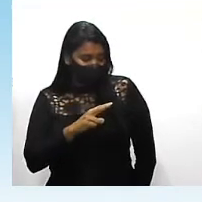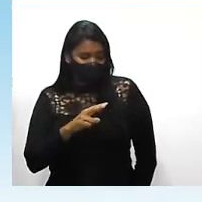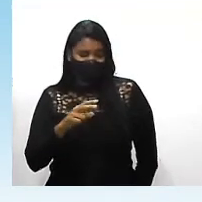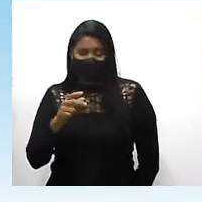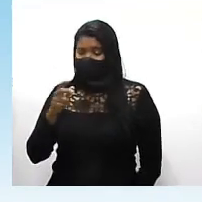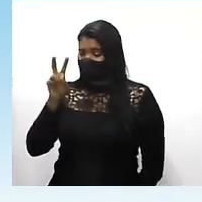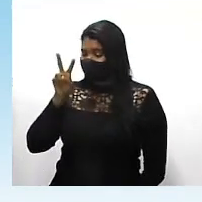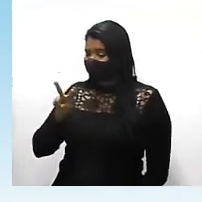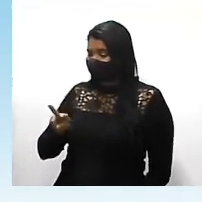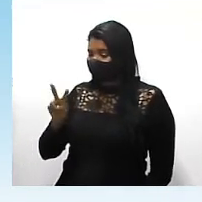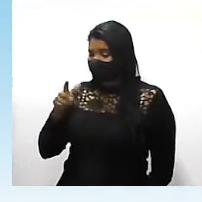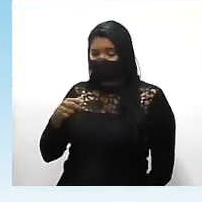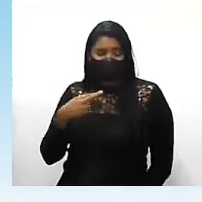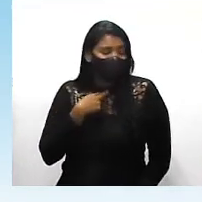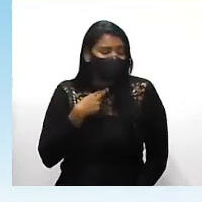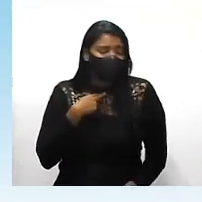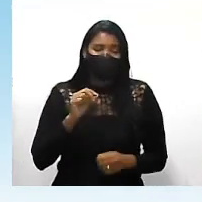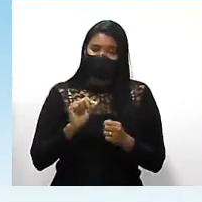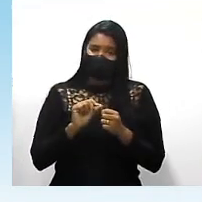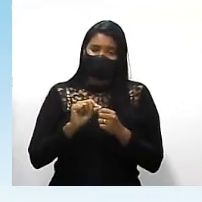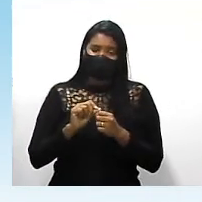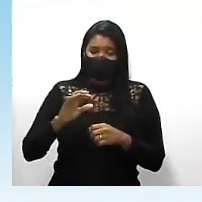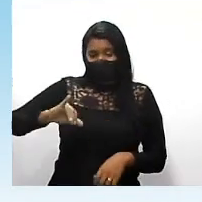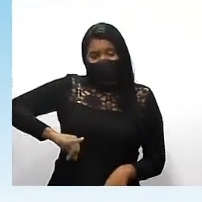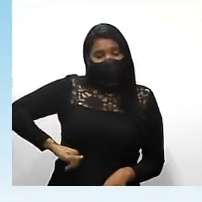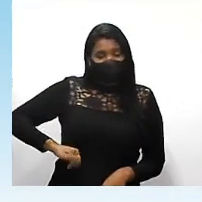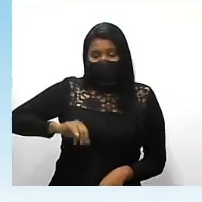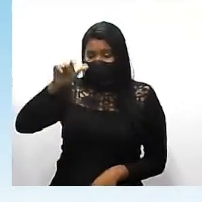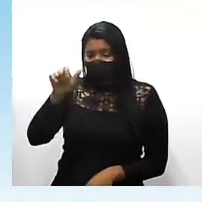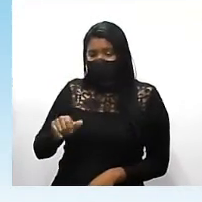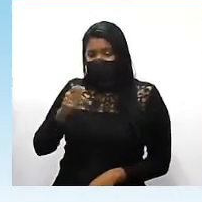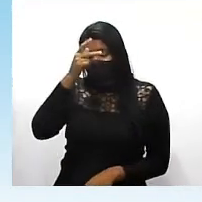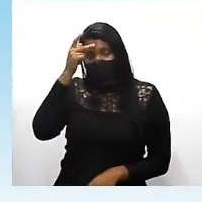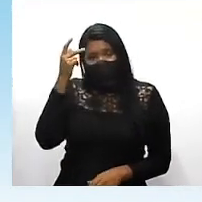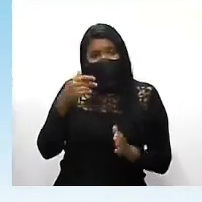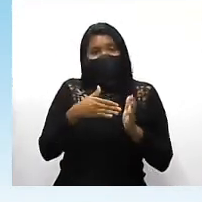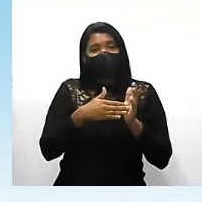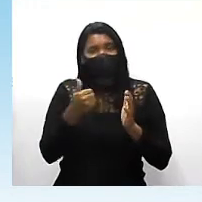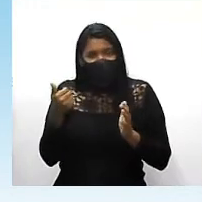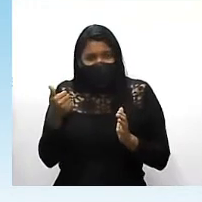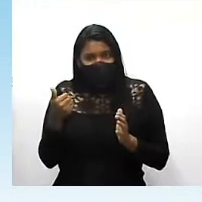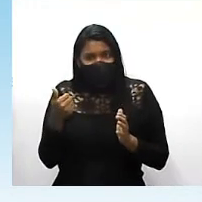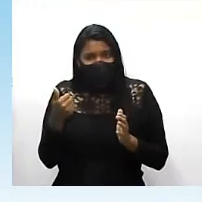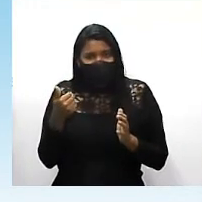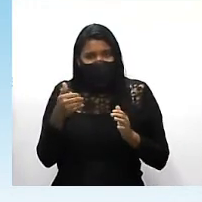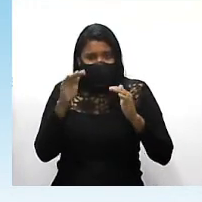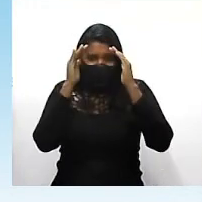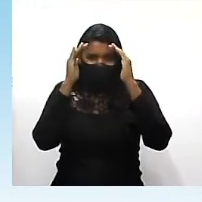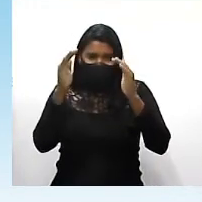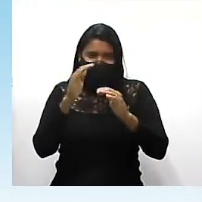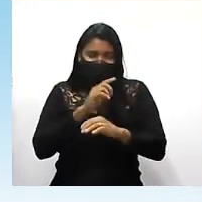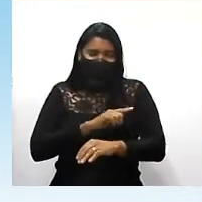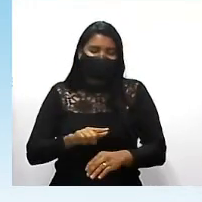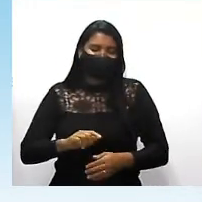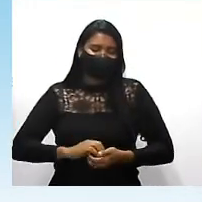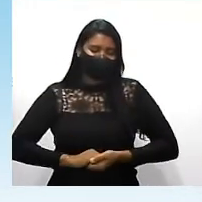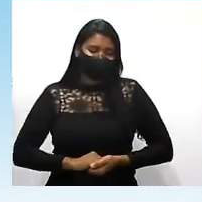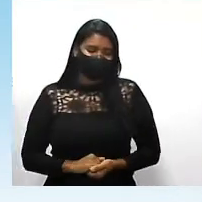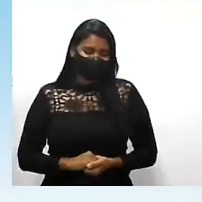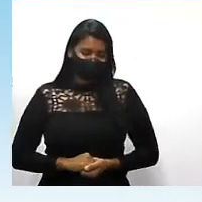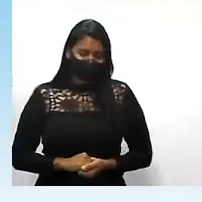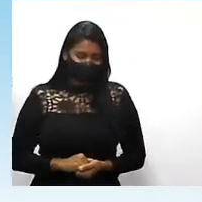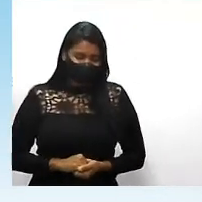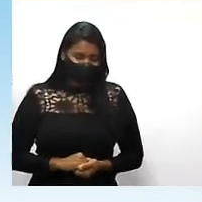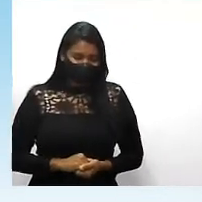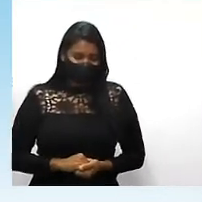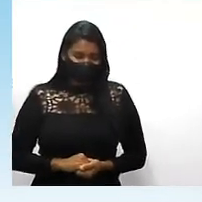não posso fazer algo que vá tirar do outro a sua dignidade, ok? Então,